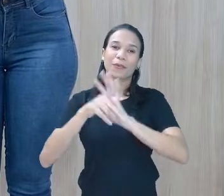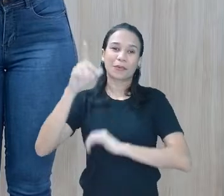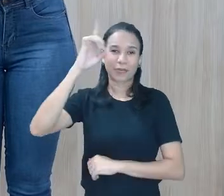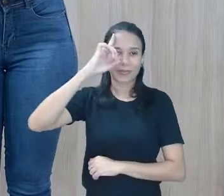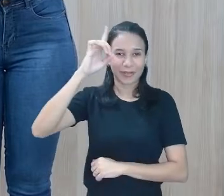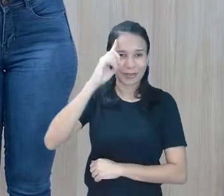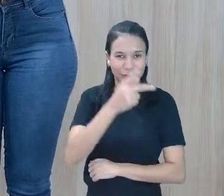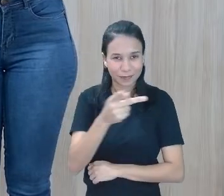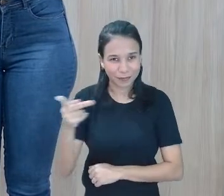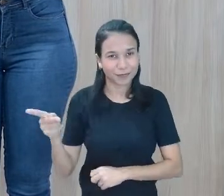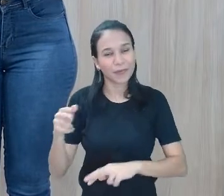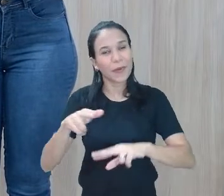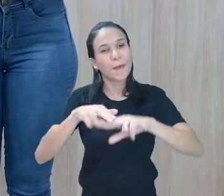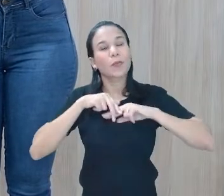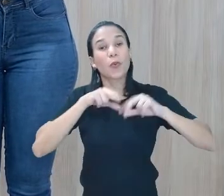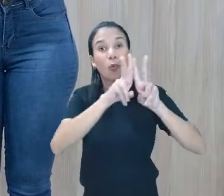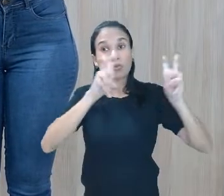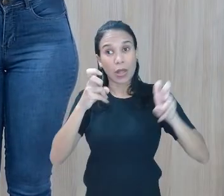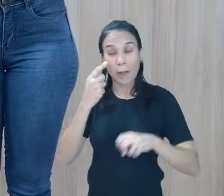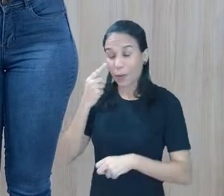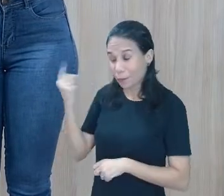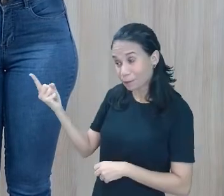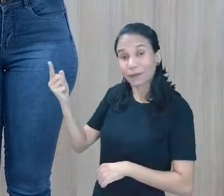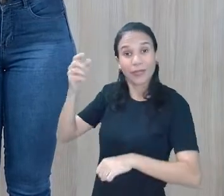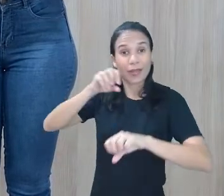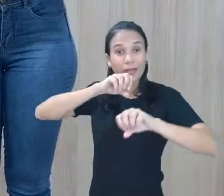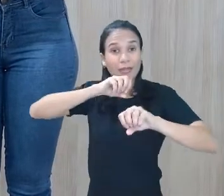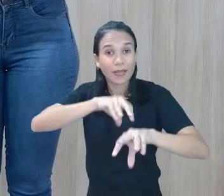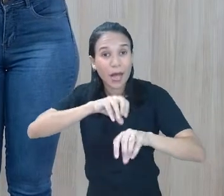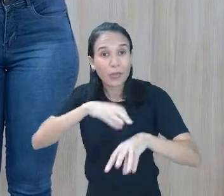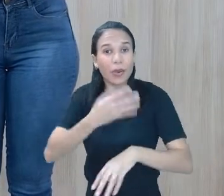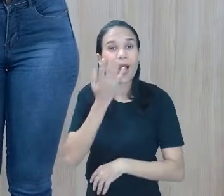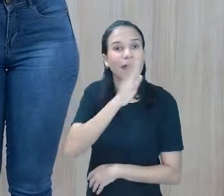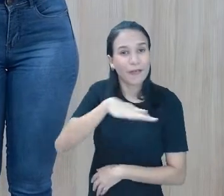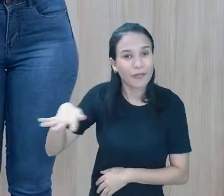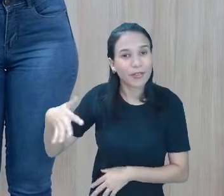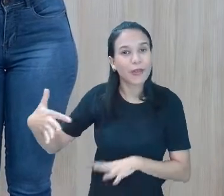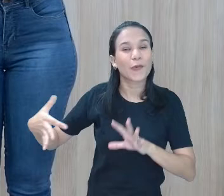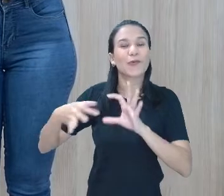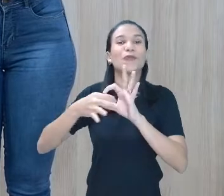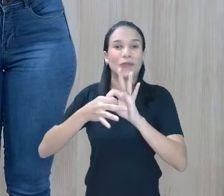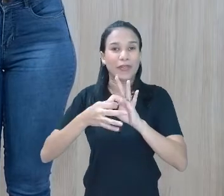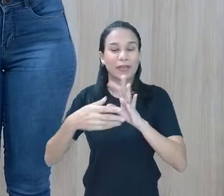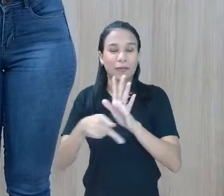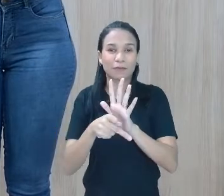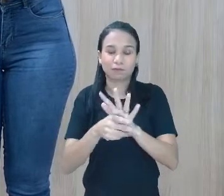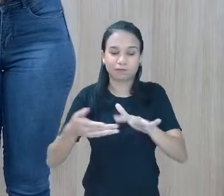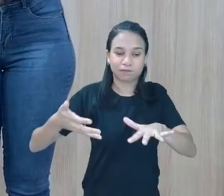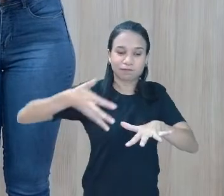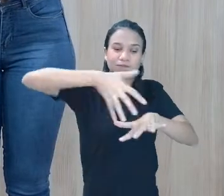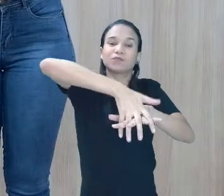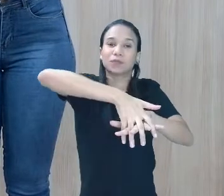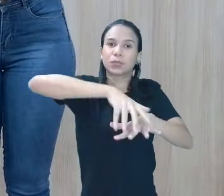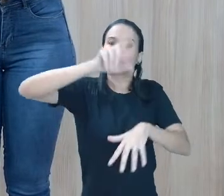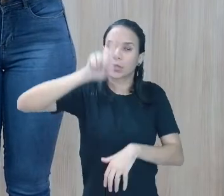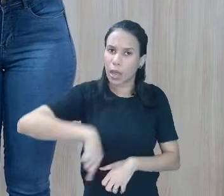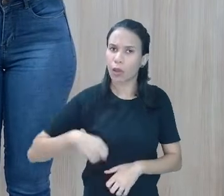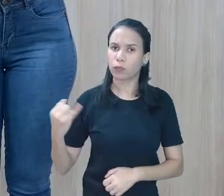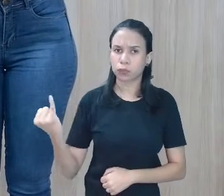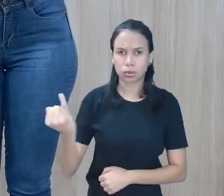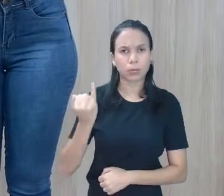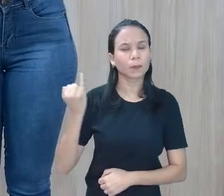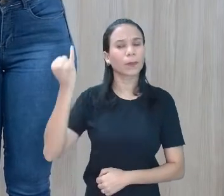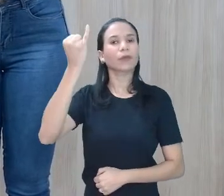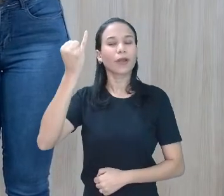dia de vocês. E essa temática de educação infantil, casada com a educação inclusiva, é uma temática